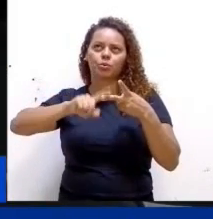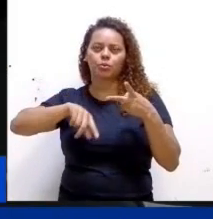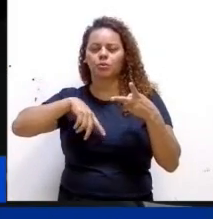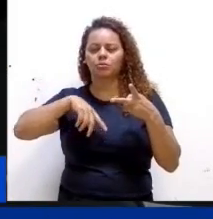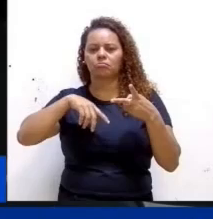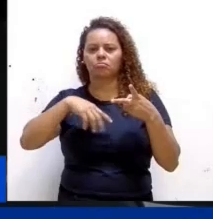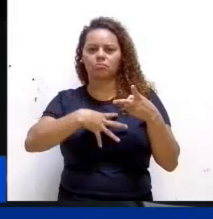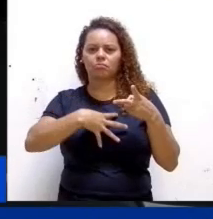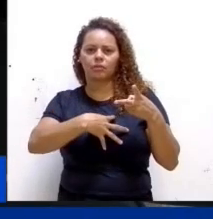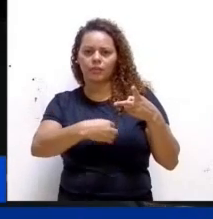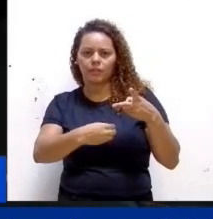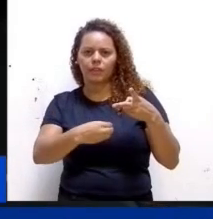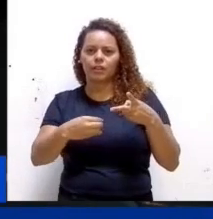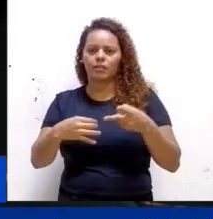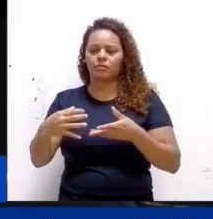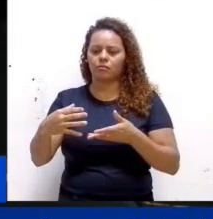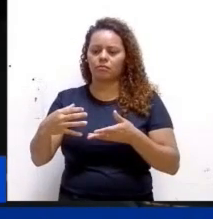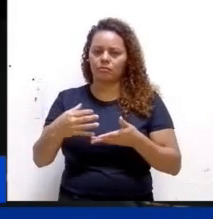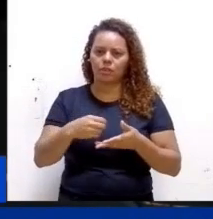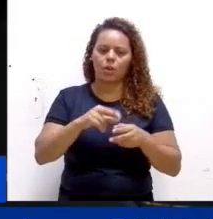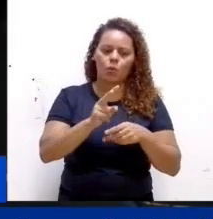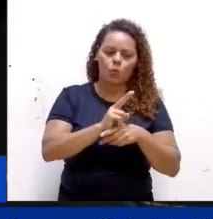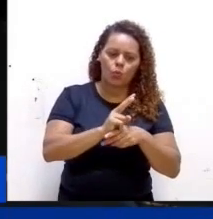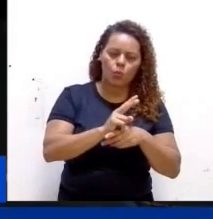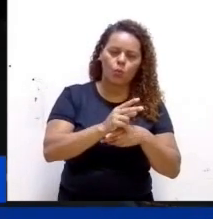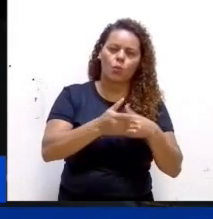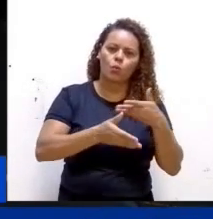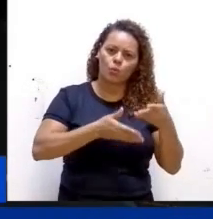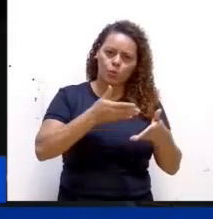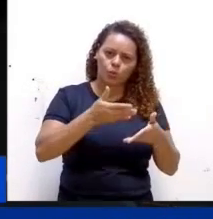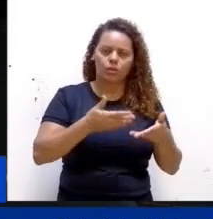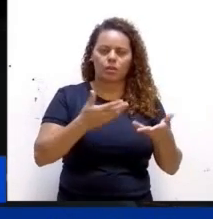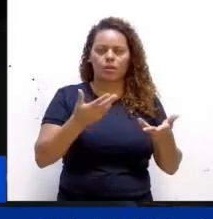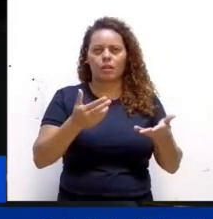por um processo de adoção.